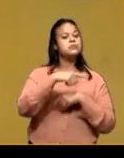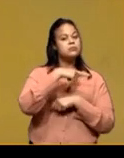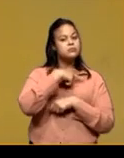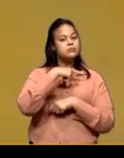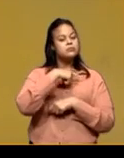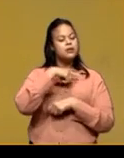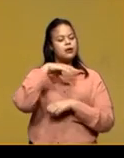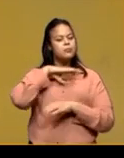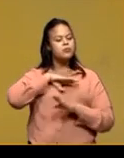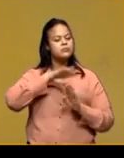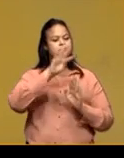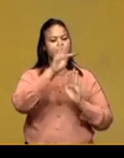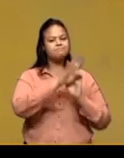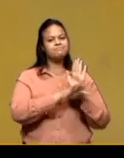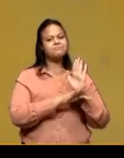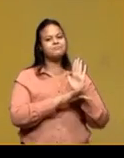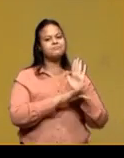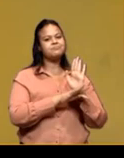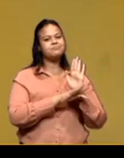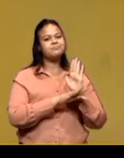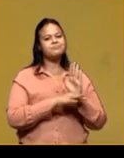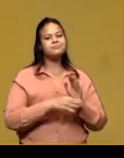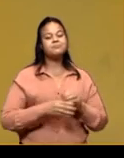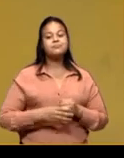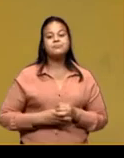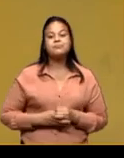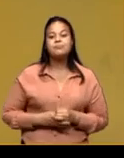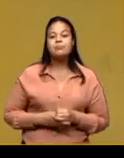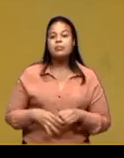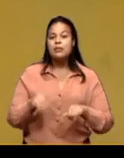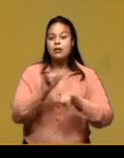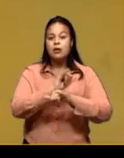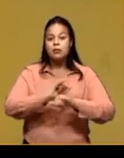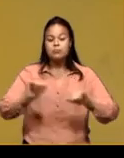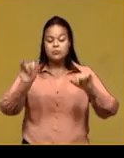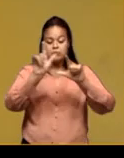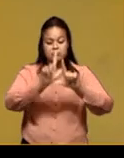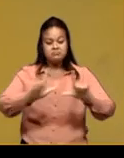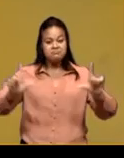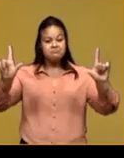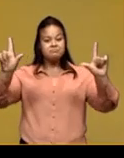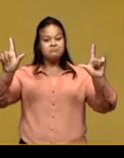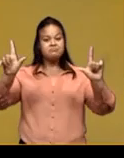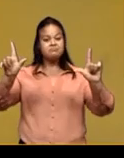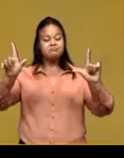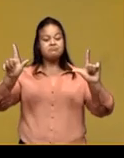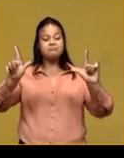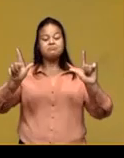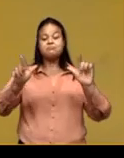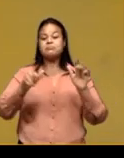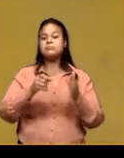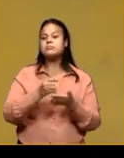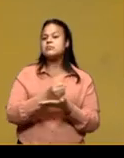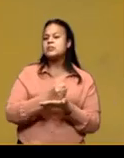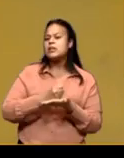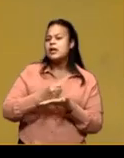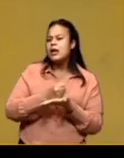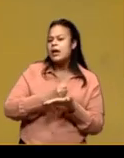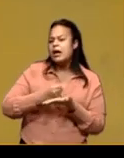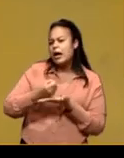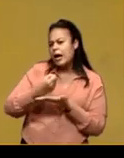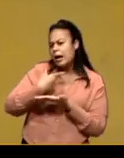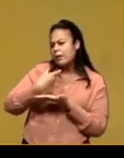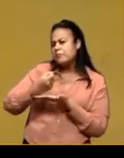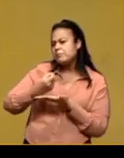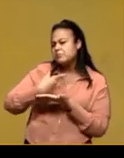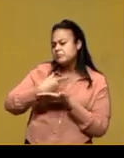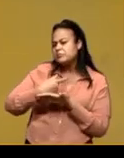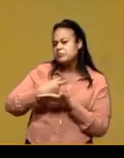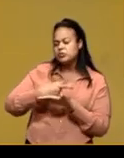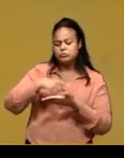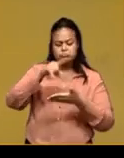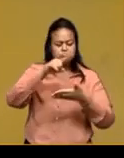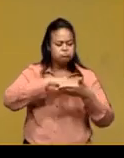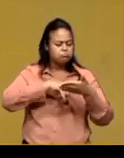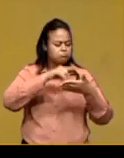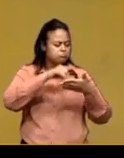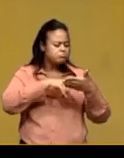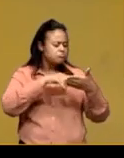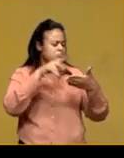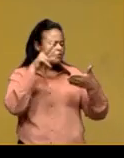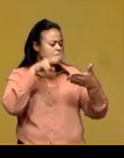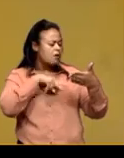Outros exemplos, olha. Propaganda, é, bula de remédio, manual de instrução,